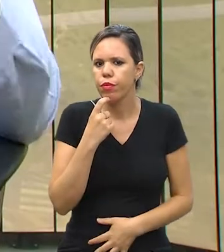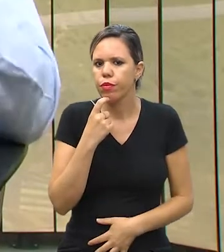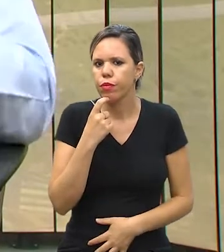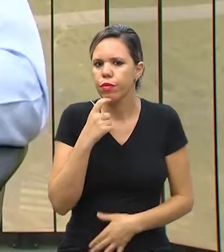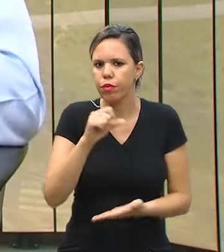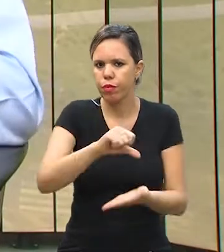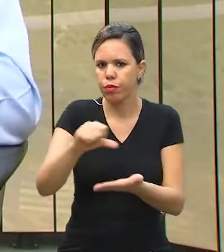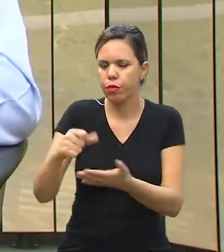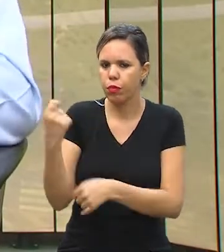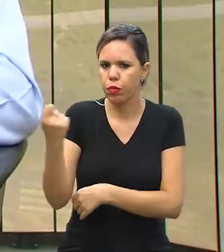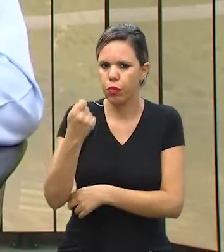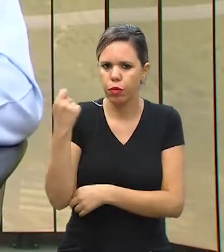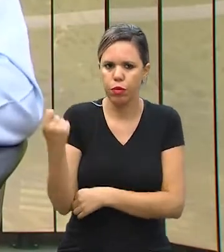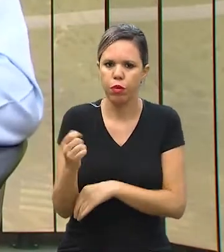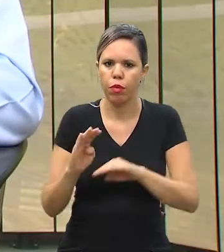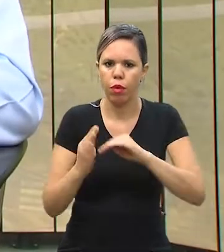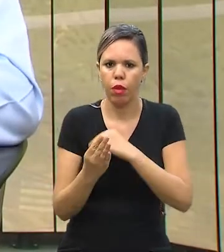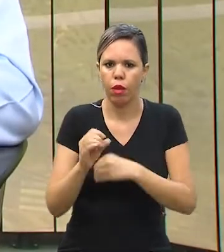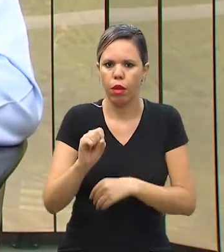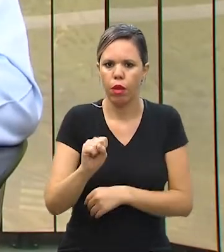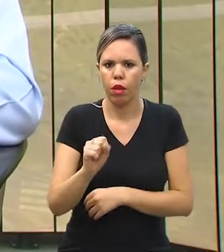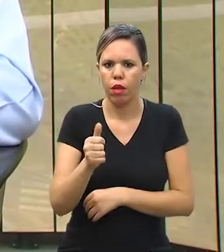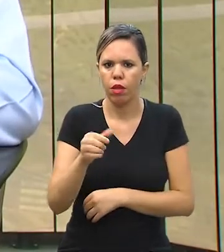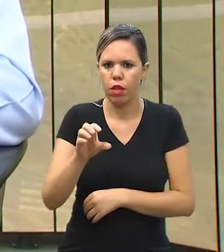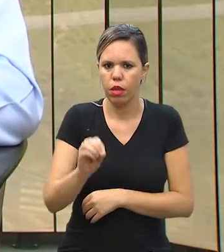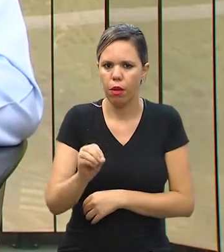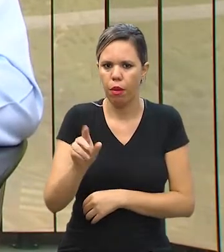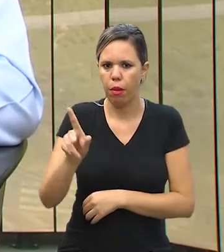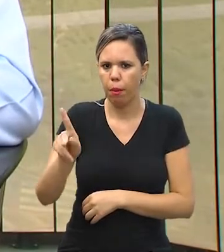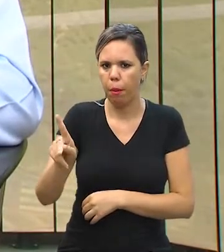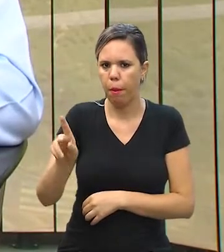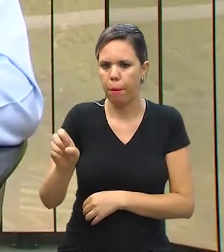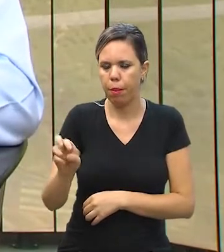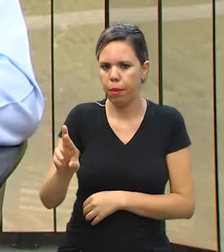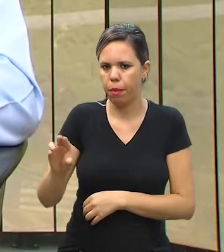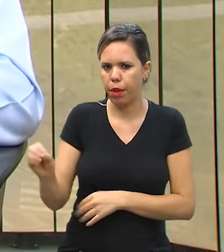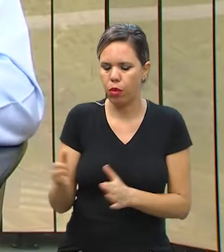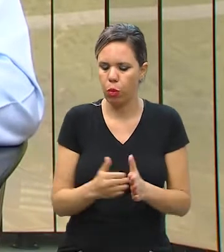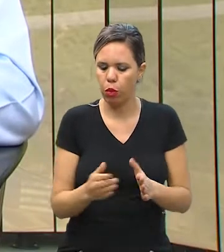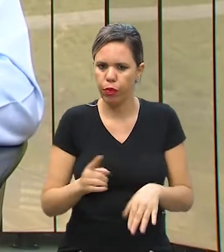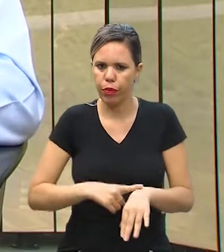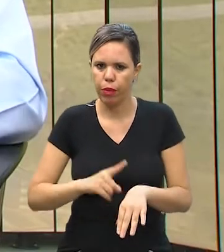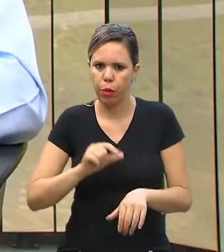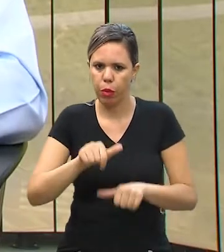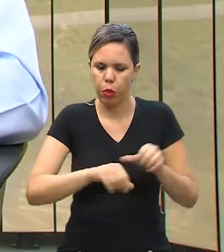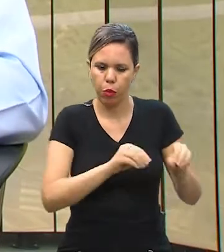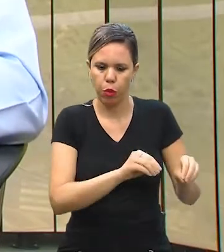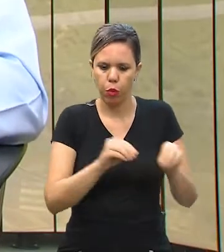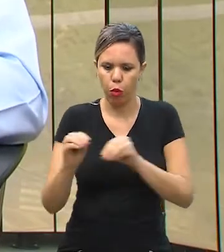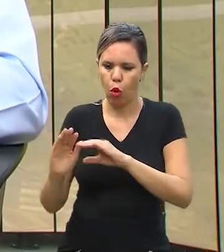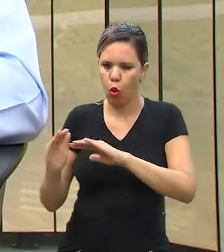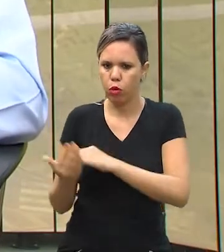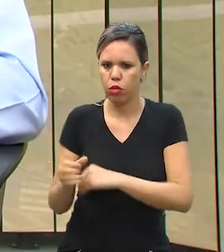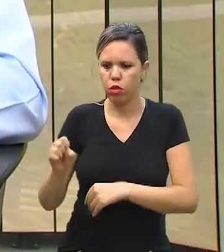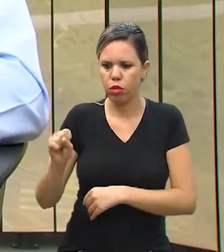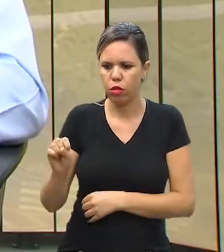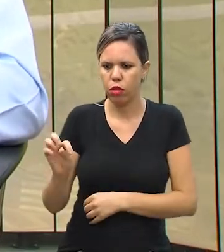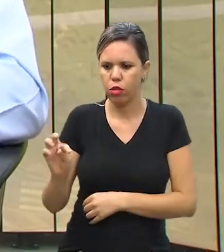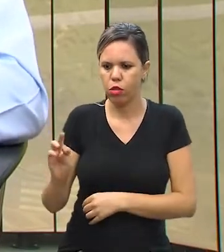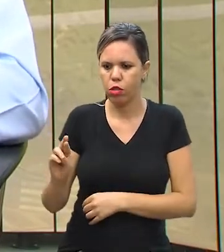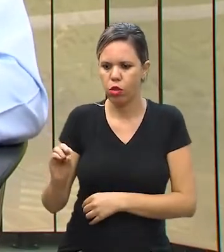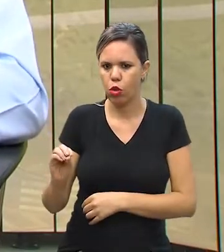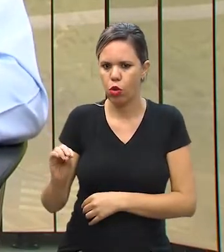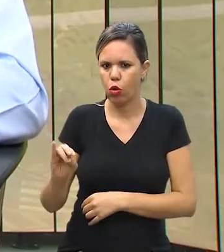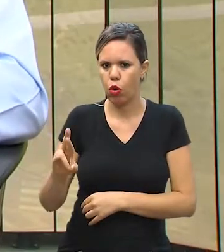nessa região sul, que é o Jardim São Pedro. Morei um bom tempo ali no Jardim São Pedro, depois eu acabei mudando para o Jardim Estoril, que é